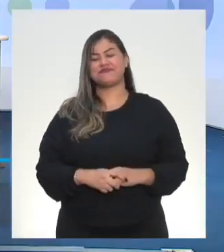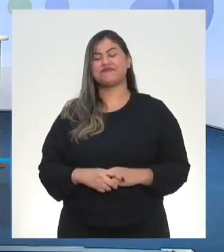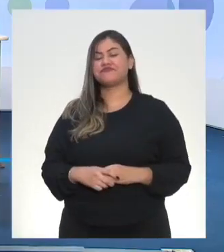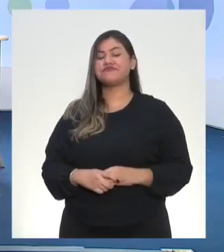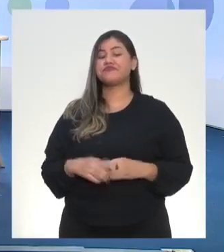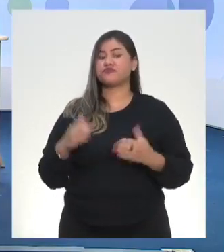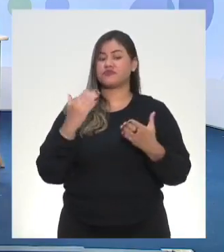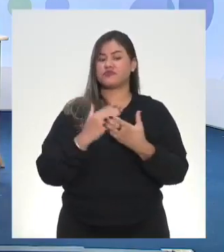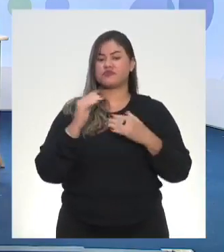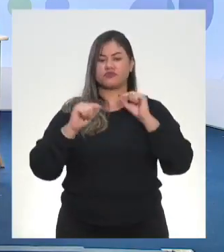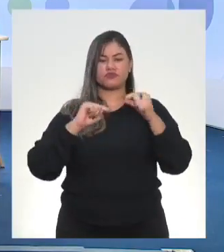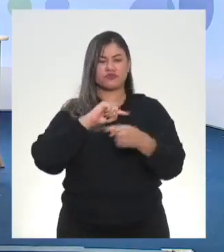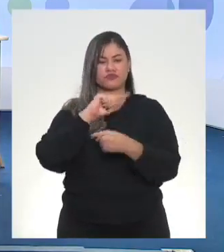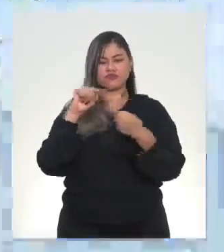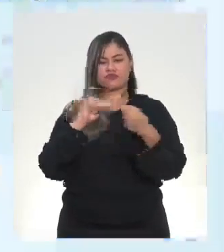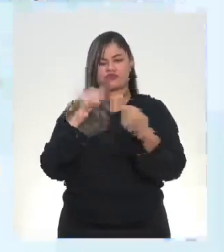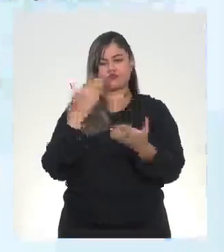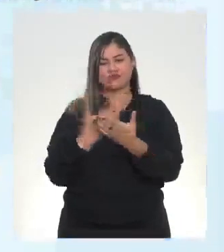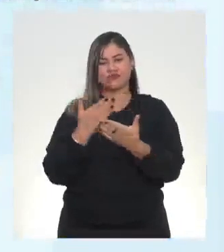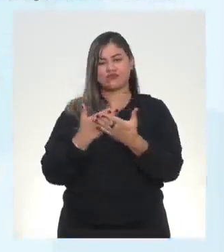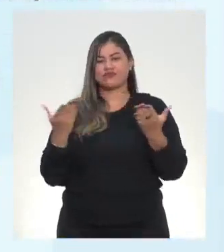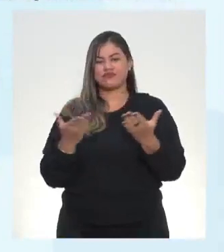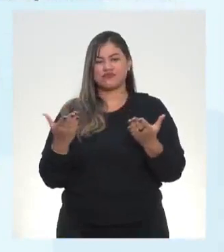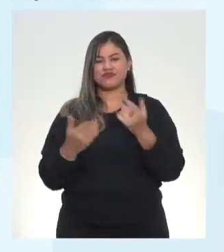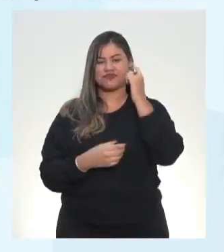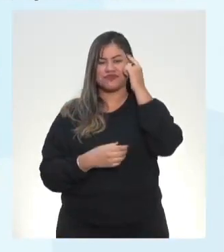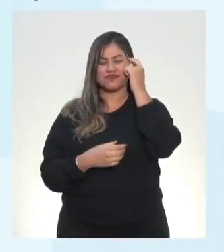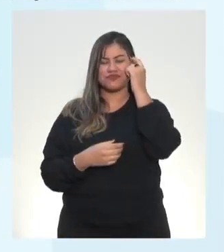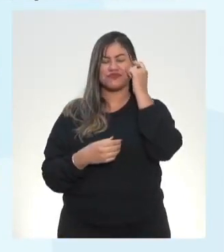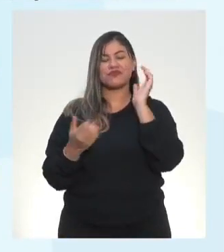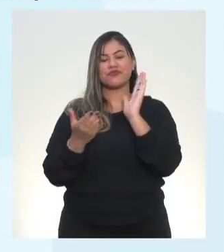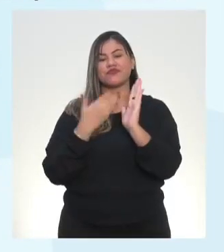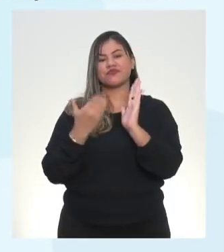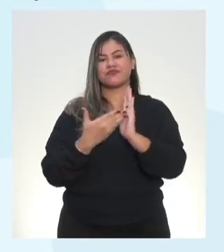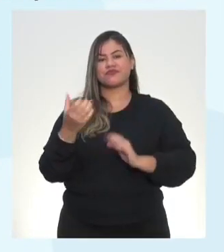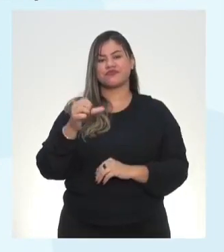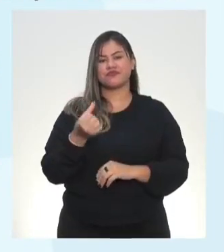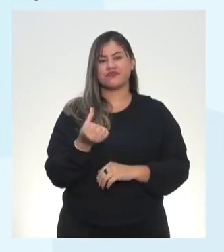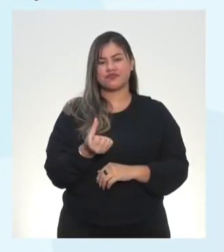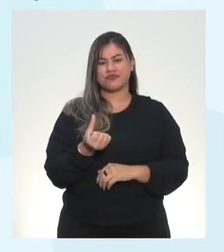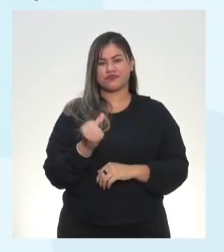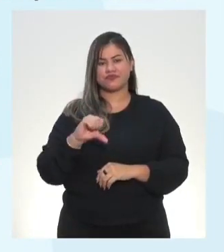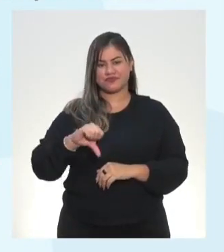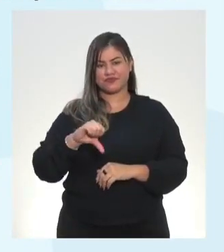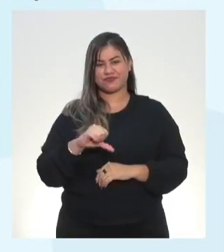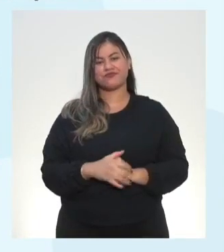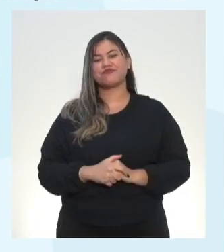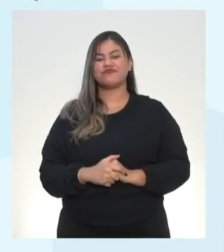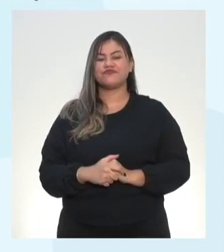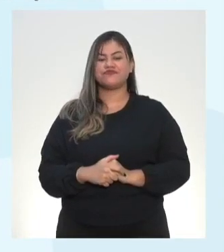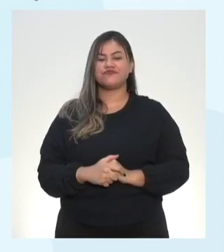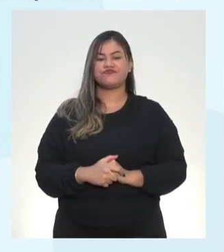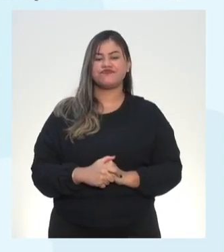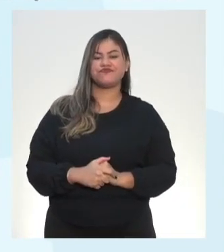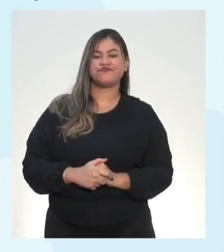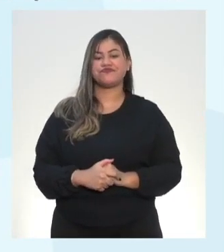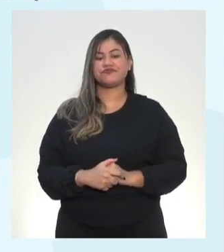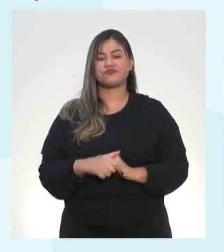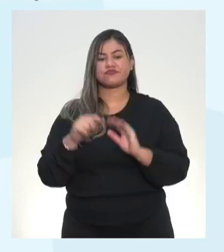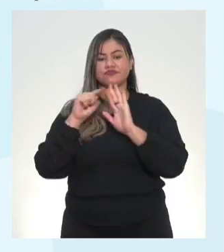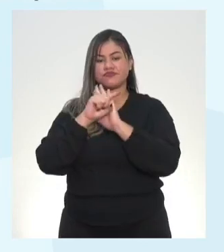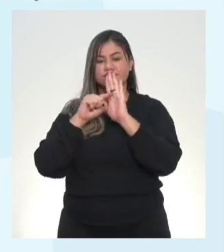responsáveis que sempre acompanham as nossas aulas aqui no Centro de Mídias. Claro, os professores também. Participem das atividades, alunos. Mandem as respostas lá para o